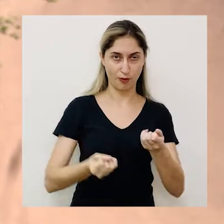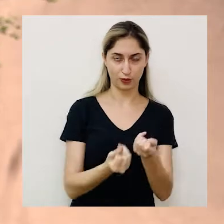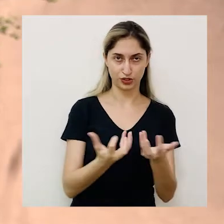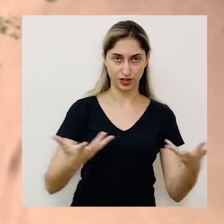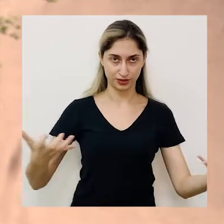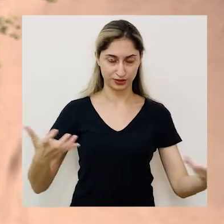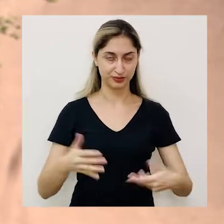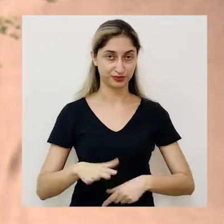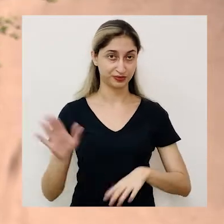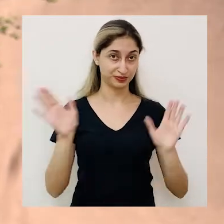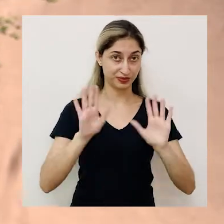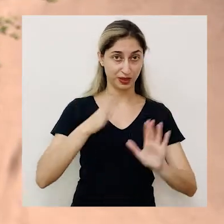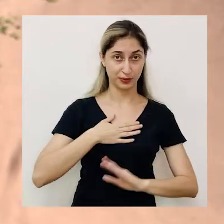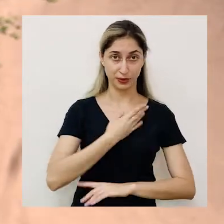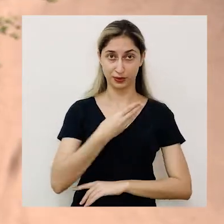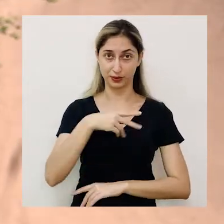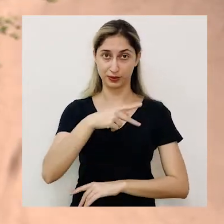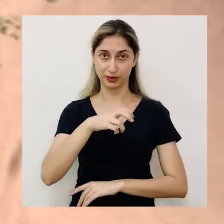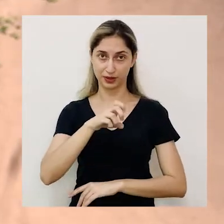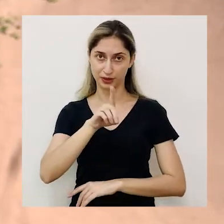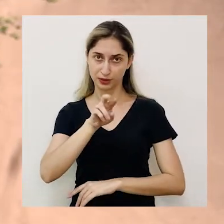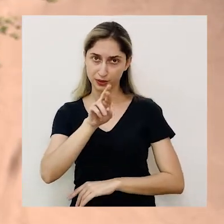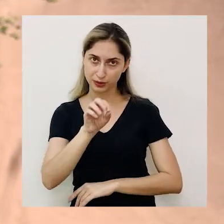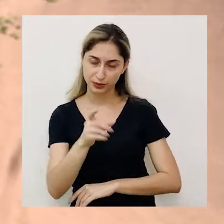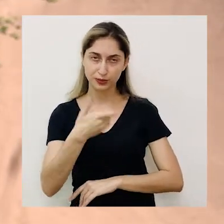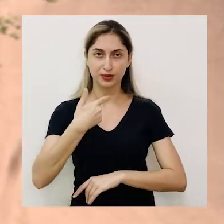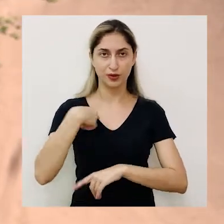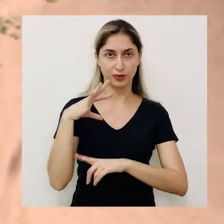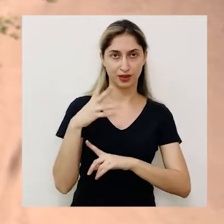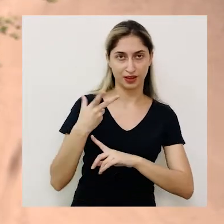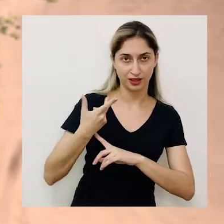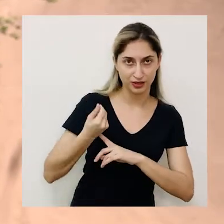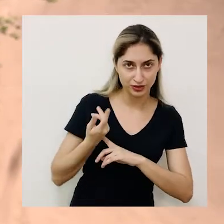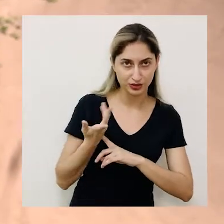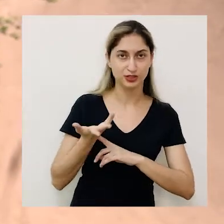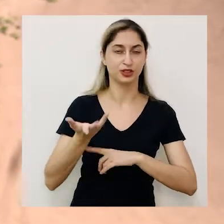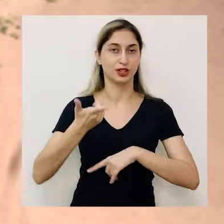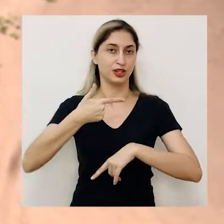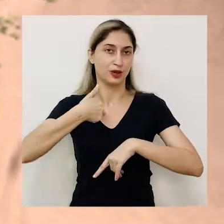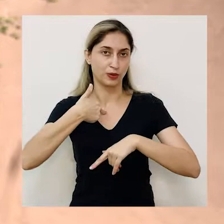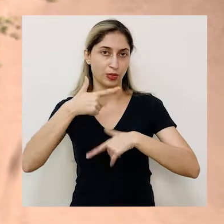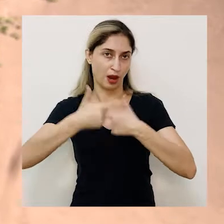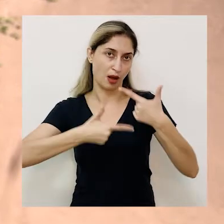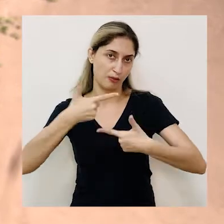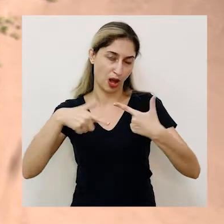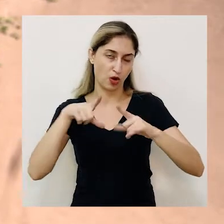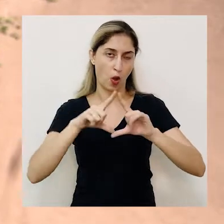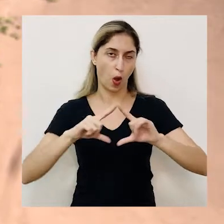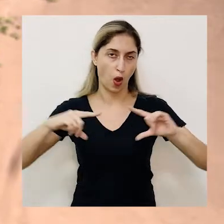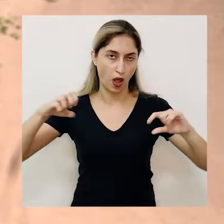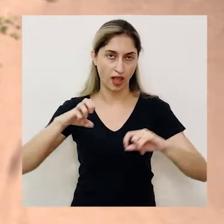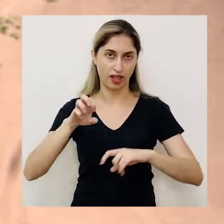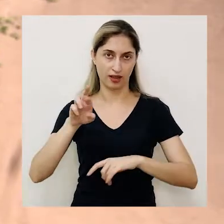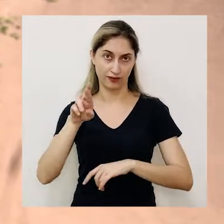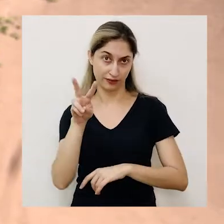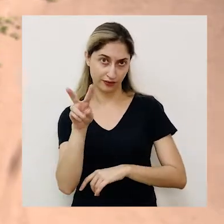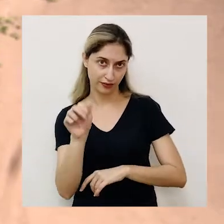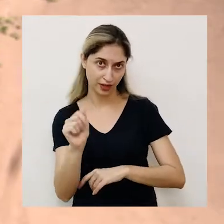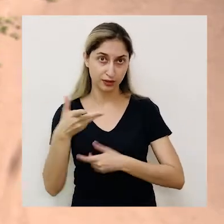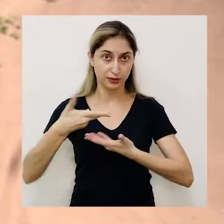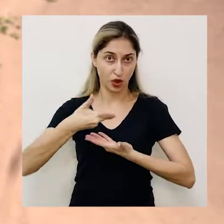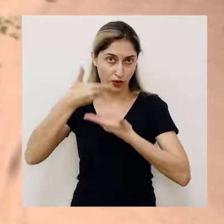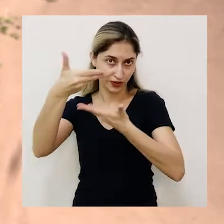Olá, eu sou o Pedro, sou artista, educador e mago das ervas. Fui convidado aqui pelo Museu